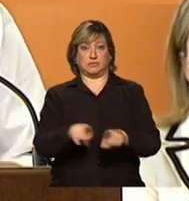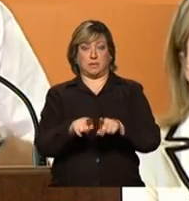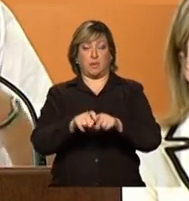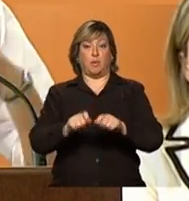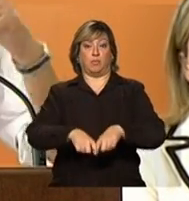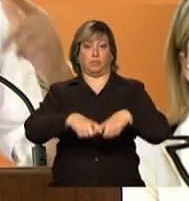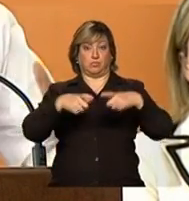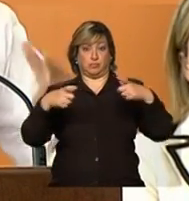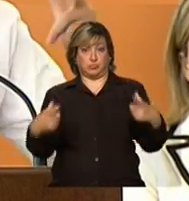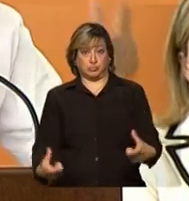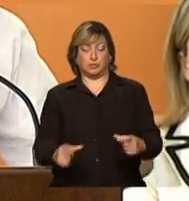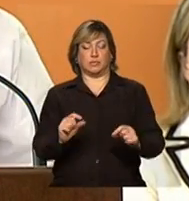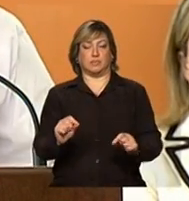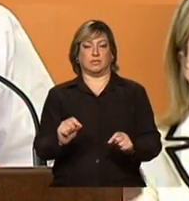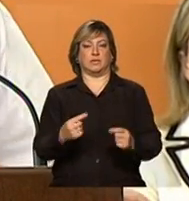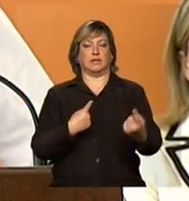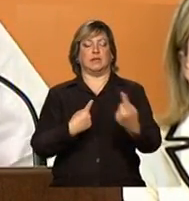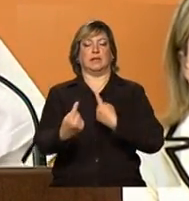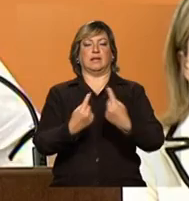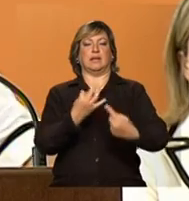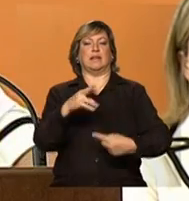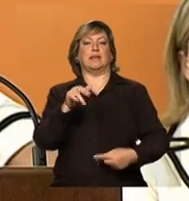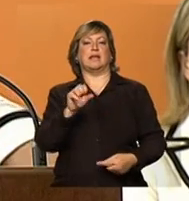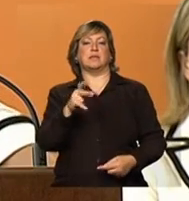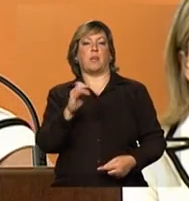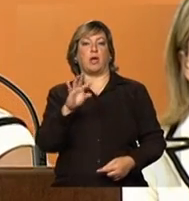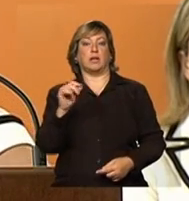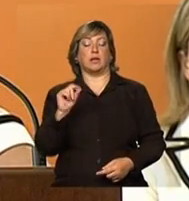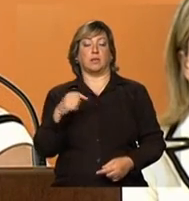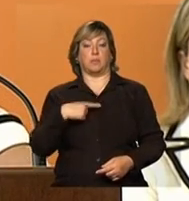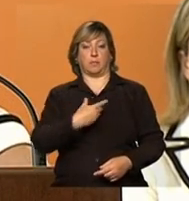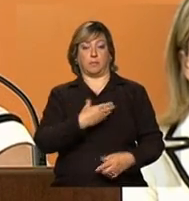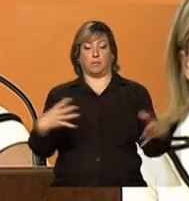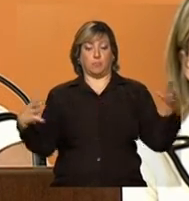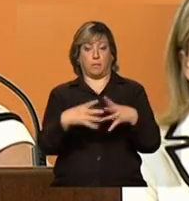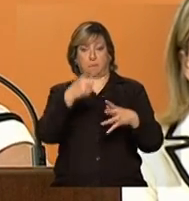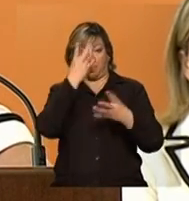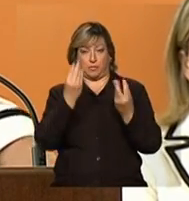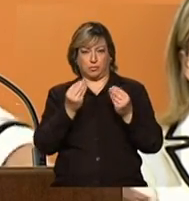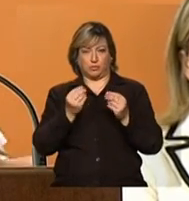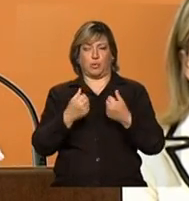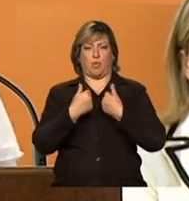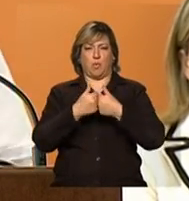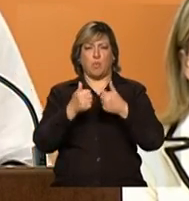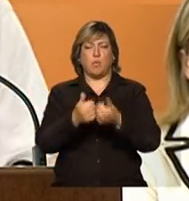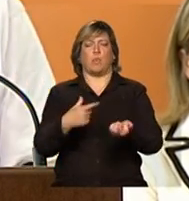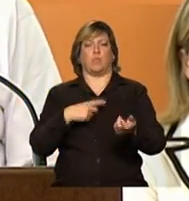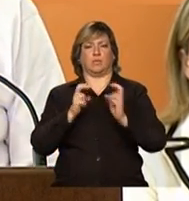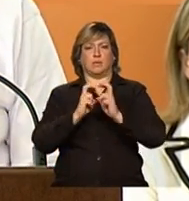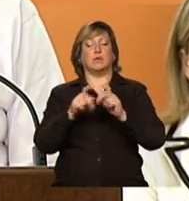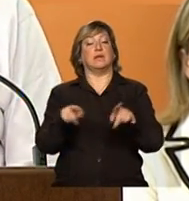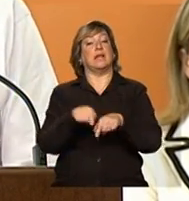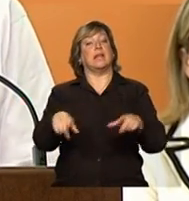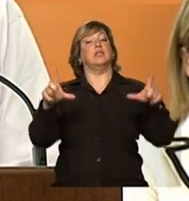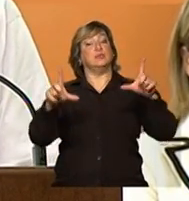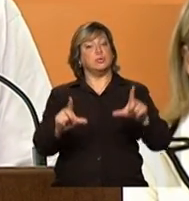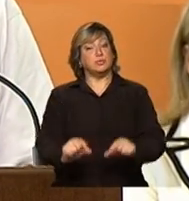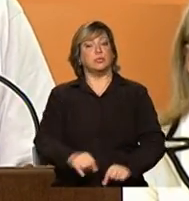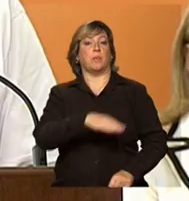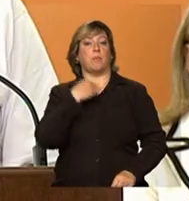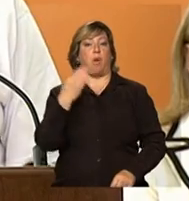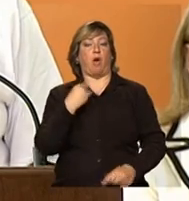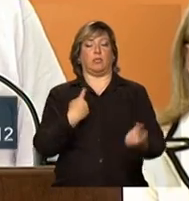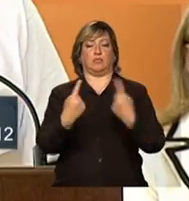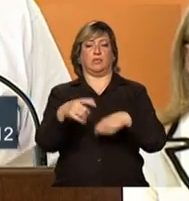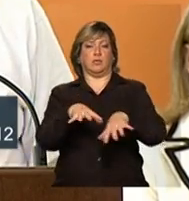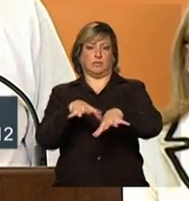transporte público nas grandes cidades reduz também a incidência de mortes no trânsito.